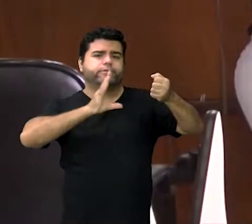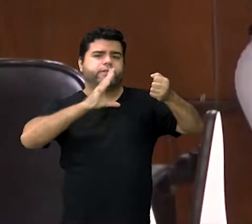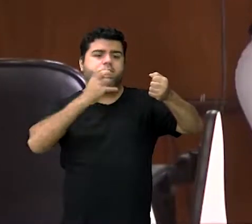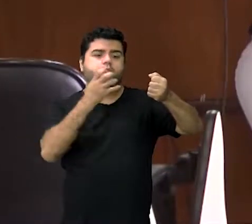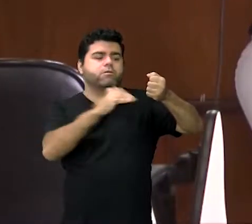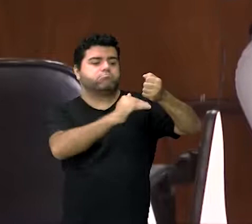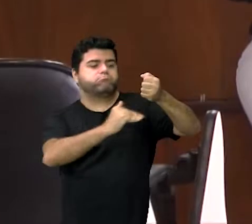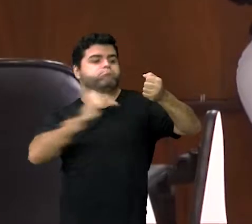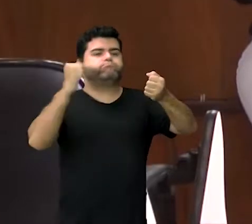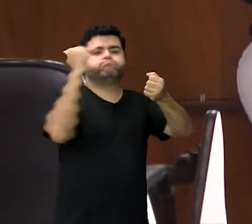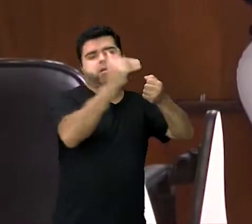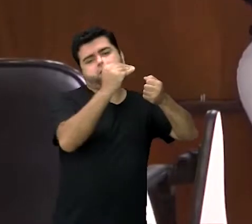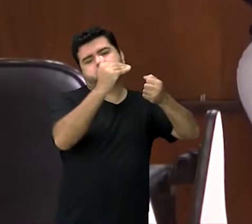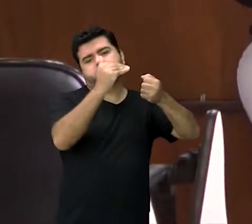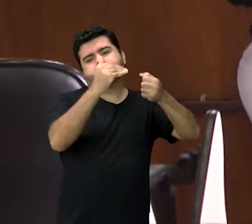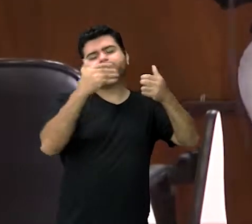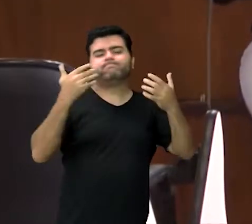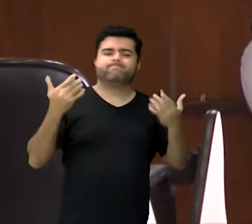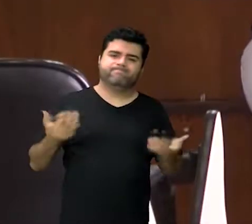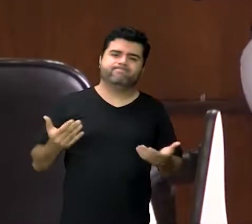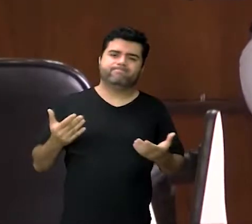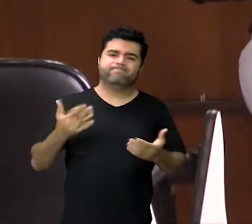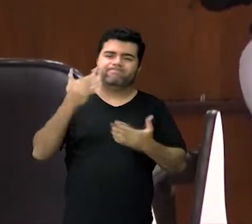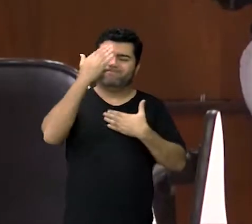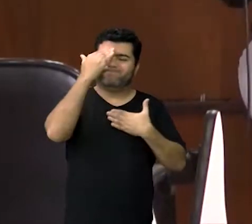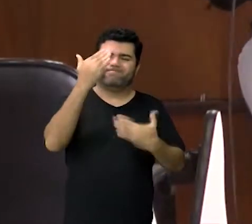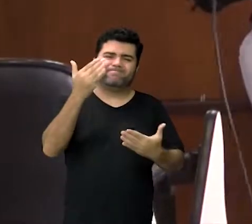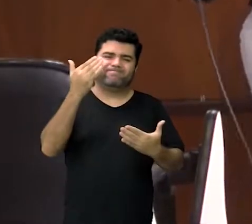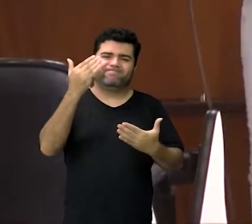que tem que vir aí, tá bom? É isso. Obrigada.